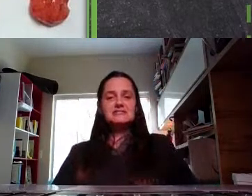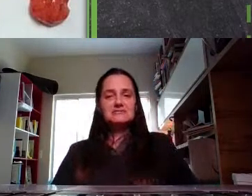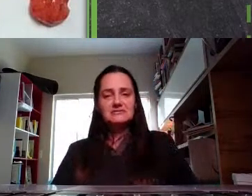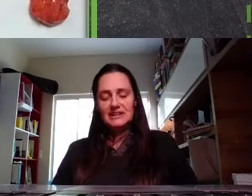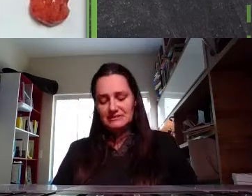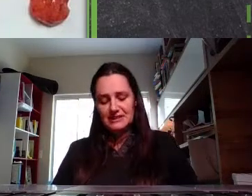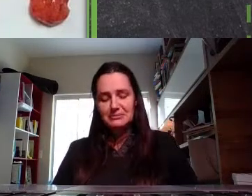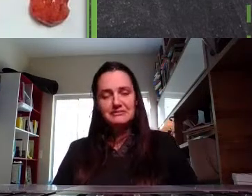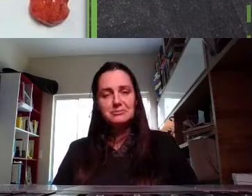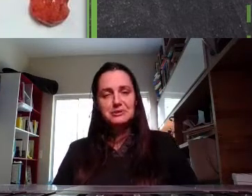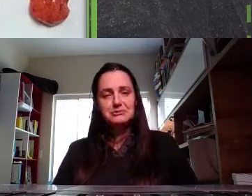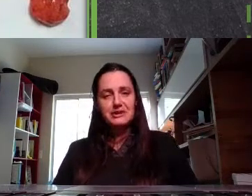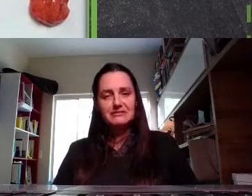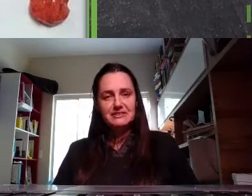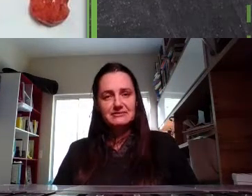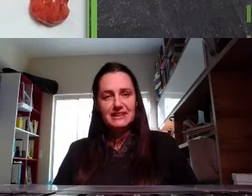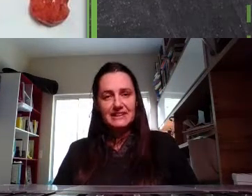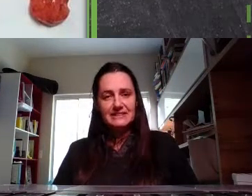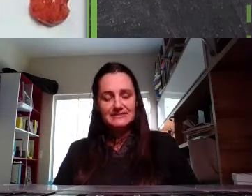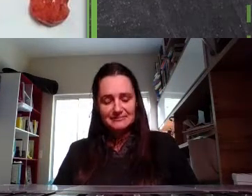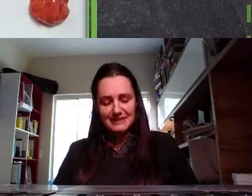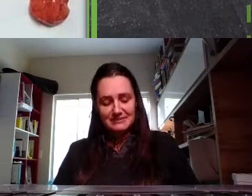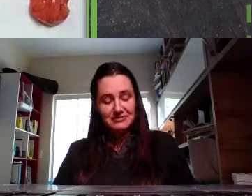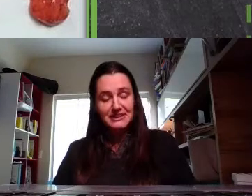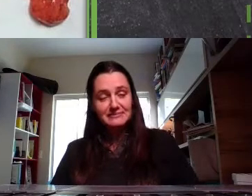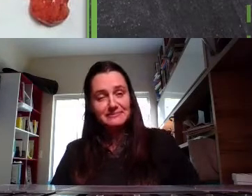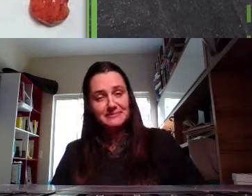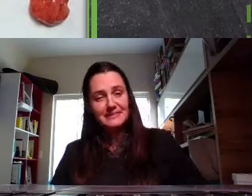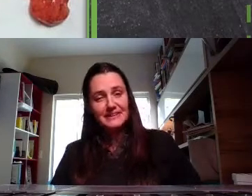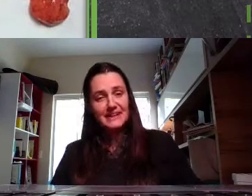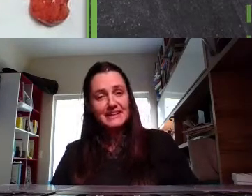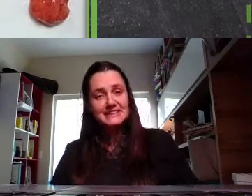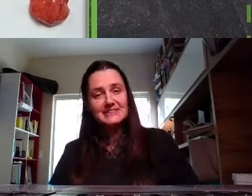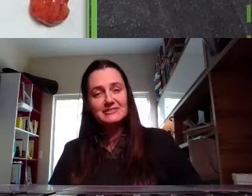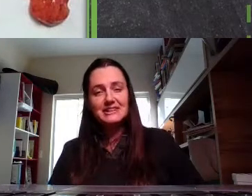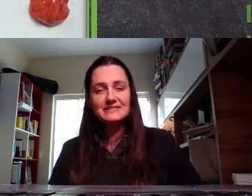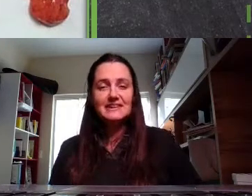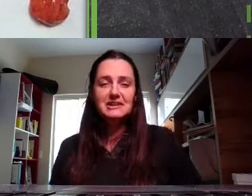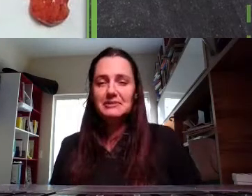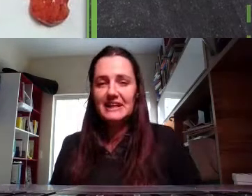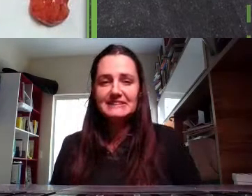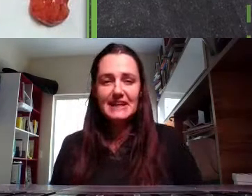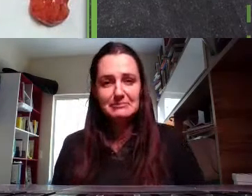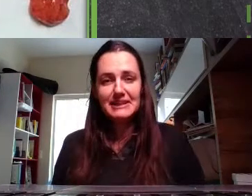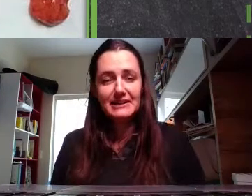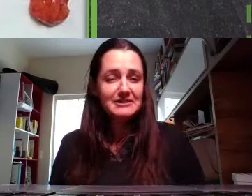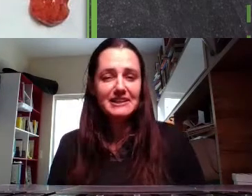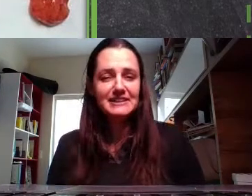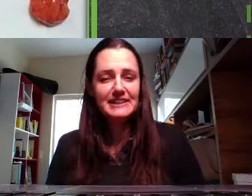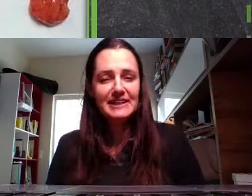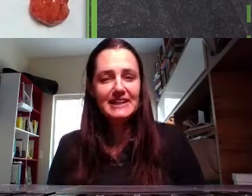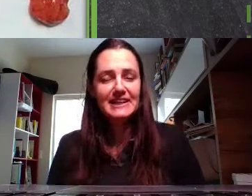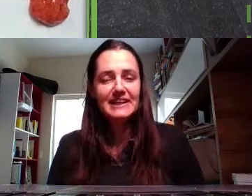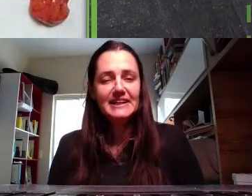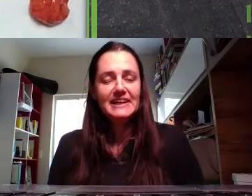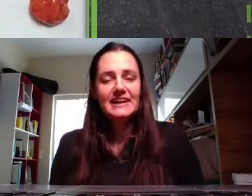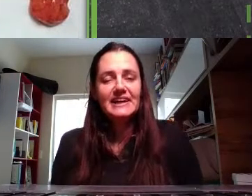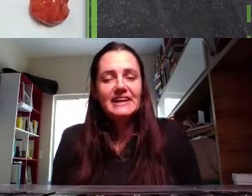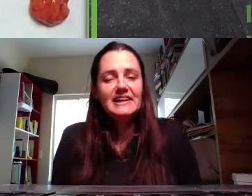Nessa região. Ai, não dá pra ver porque eu tô gravando, né? Mas enfim, na região quando mulher sabe, né? Quando ela